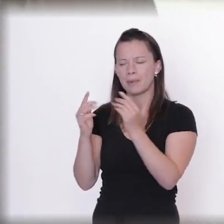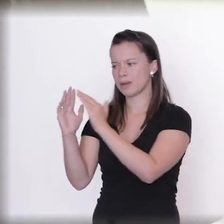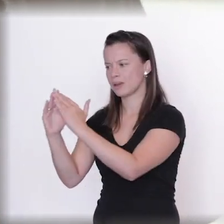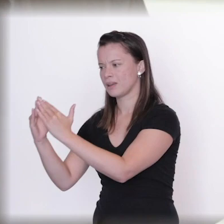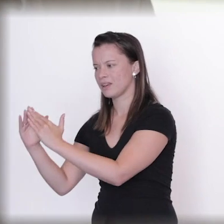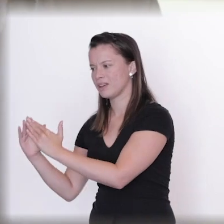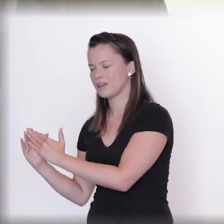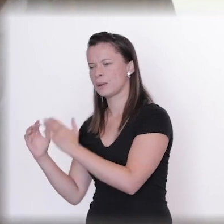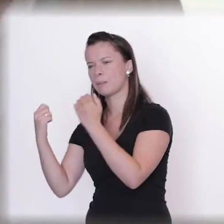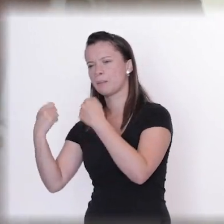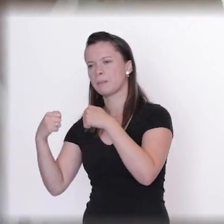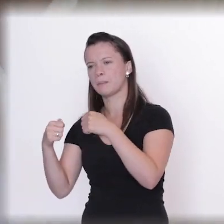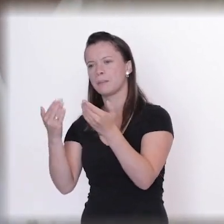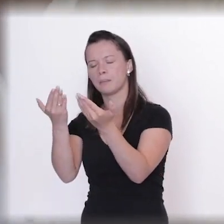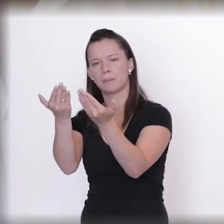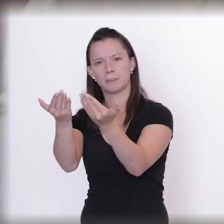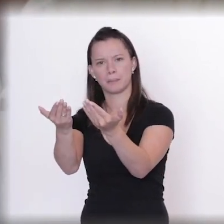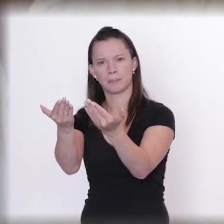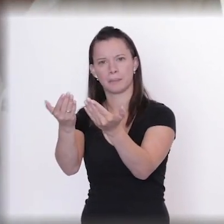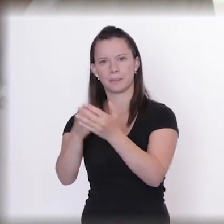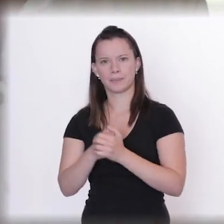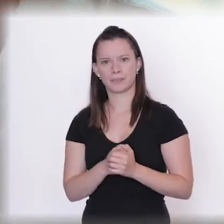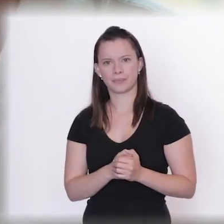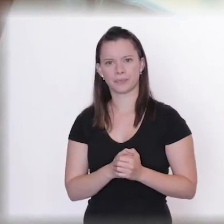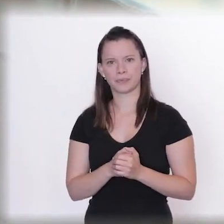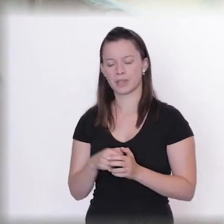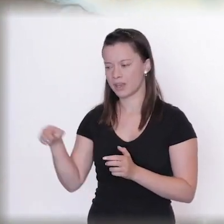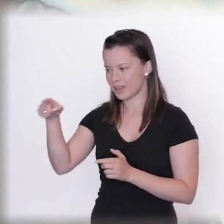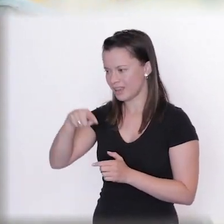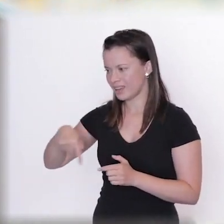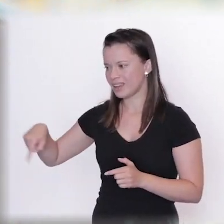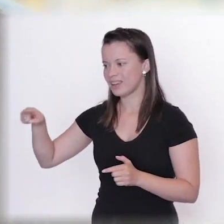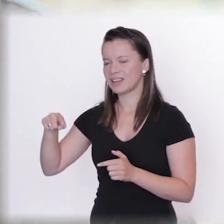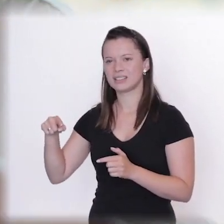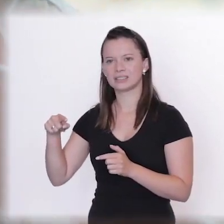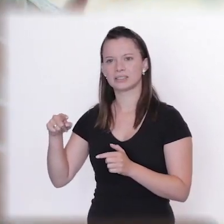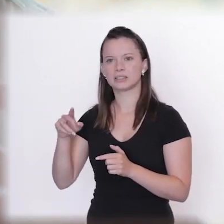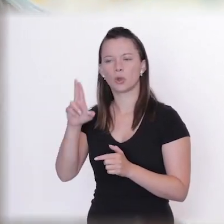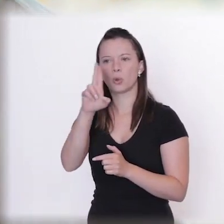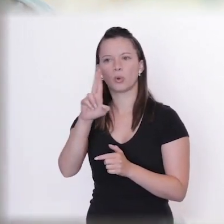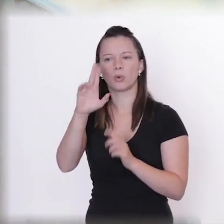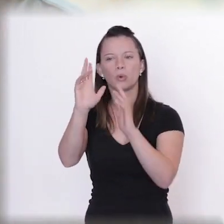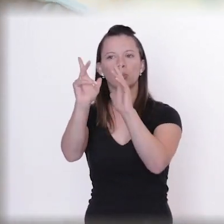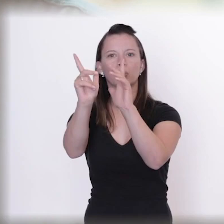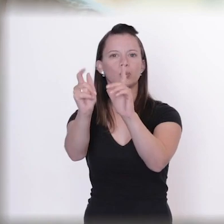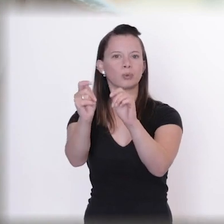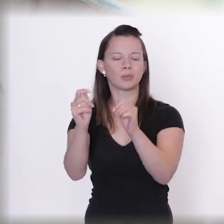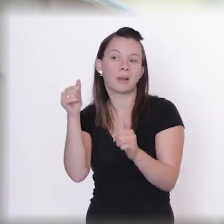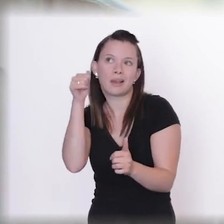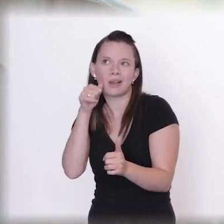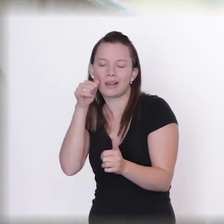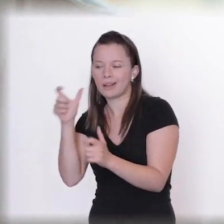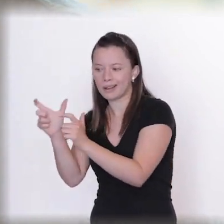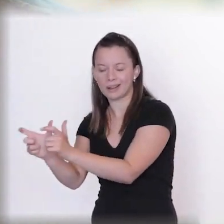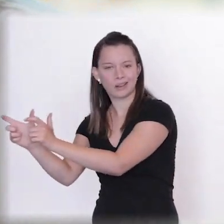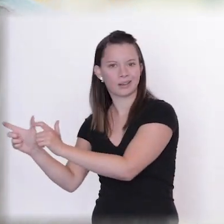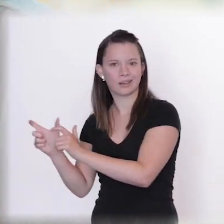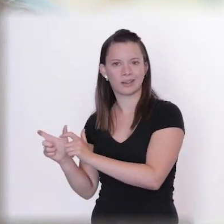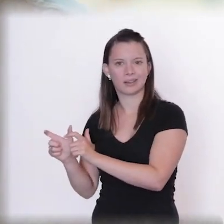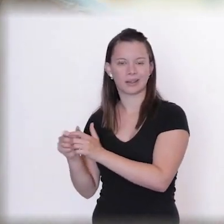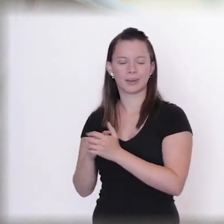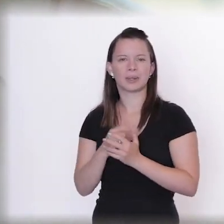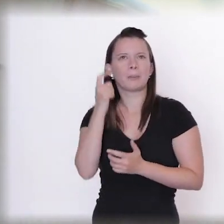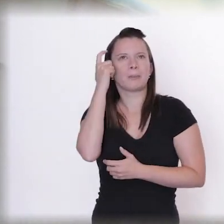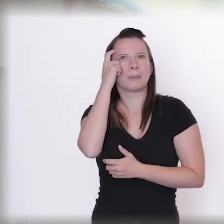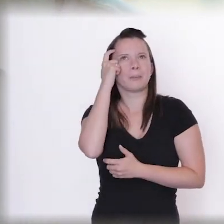as necessidades humanas, as necessidades da classe trabalhadora, a moradora deste bairro aqui? Será que quando a gente